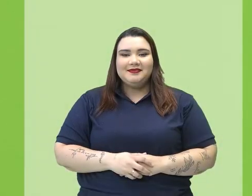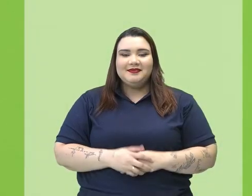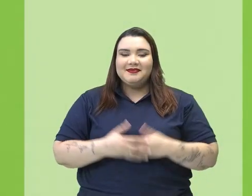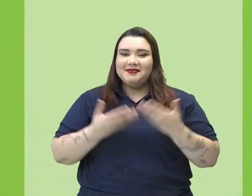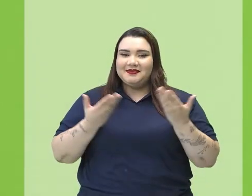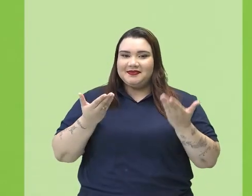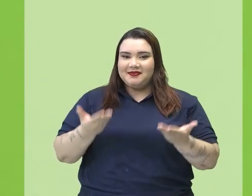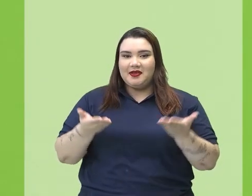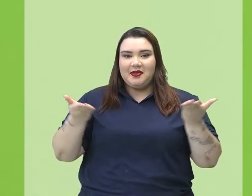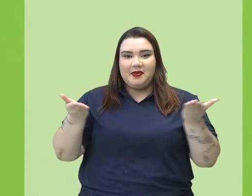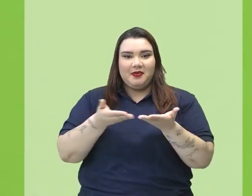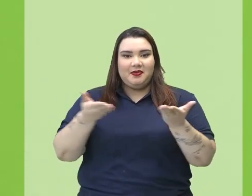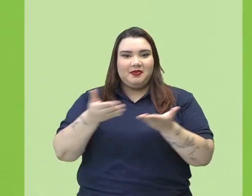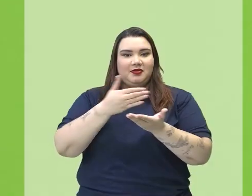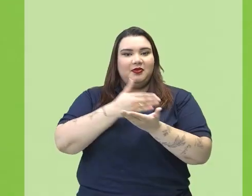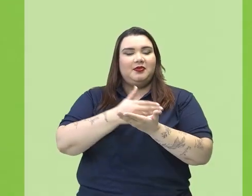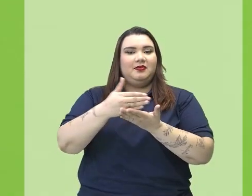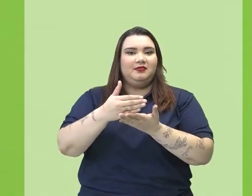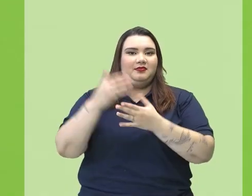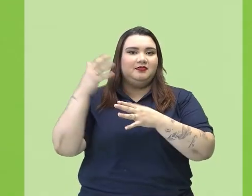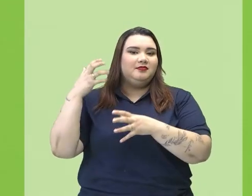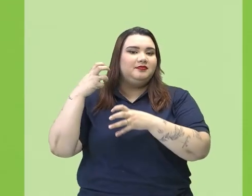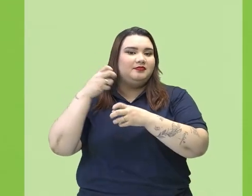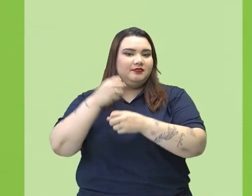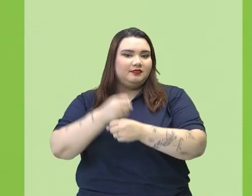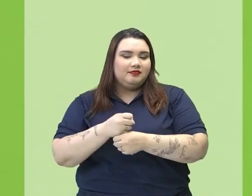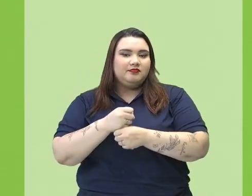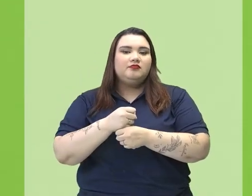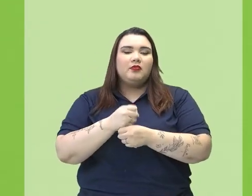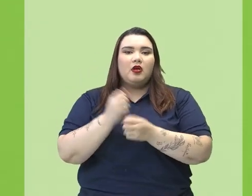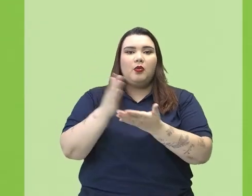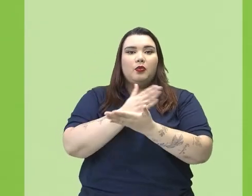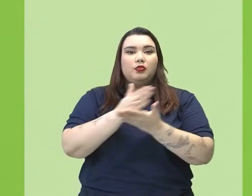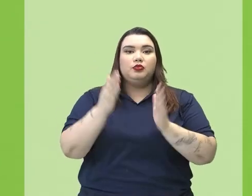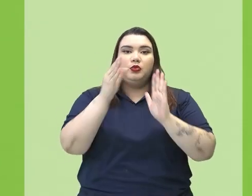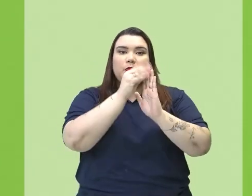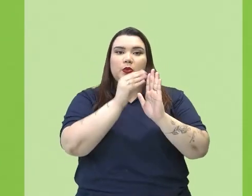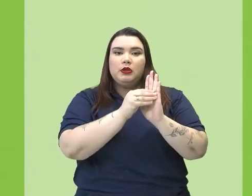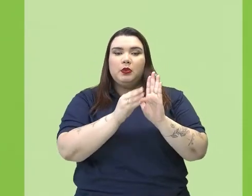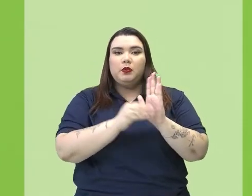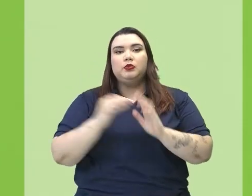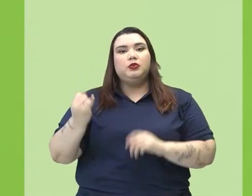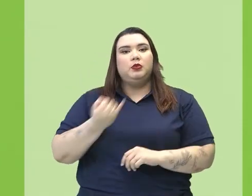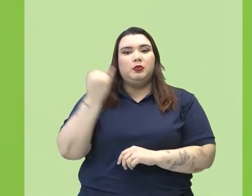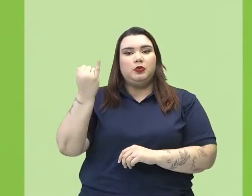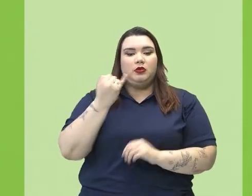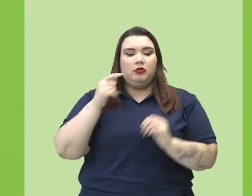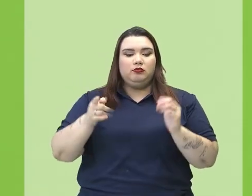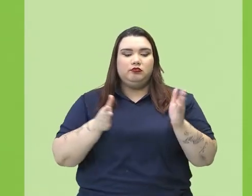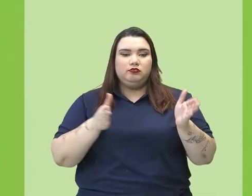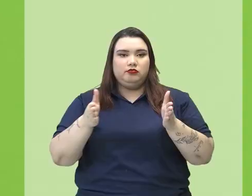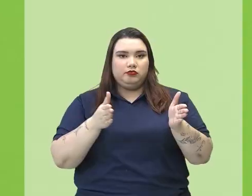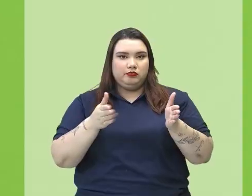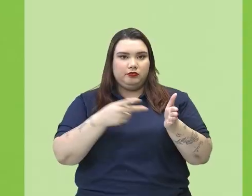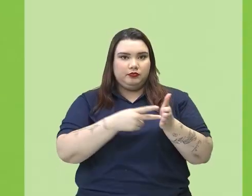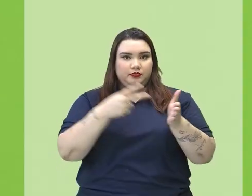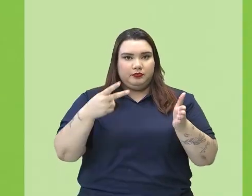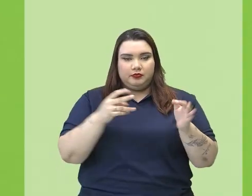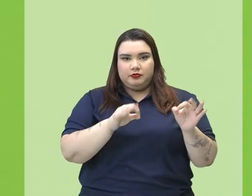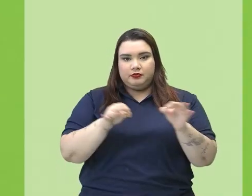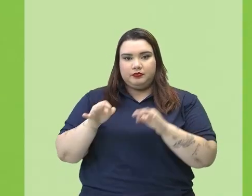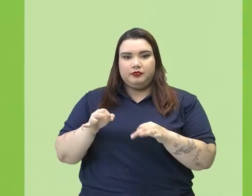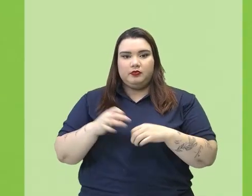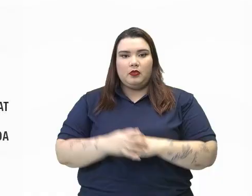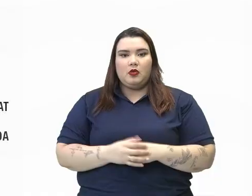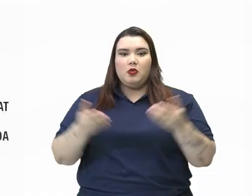Muito bem, vamos iniciar aí a nossa revisão para rever alguns assuntos importantes dessa unidade. E a gente vai começar